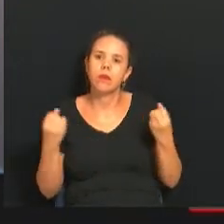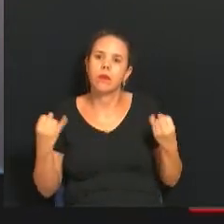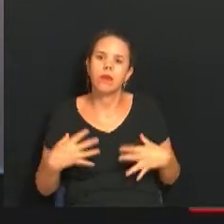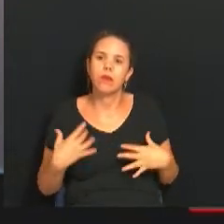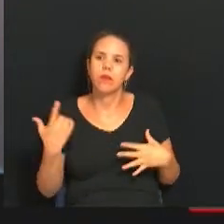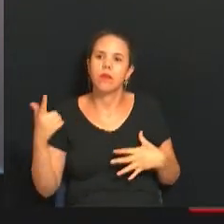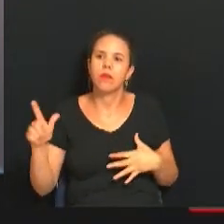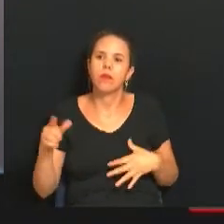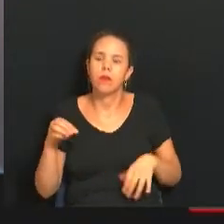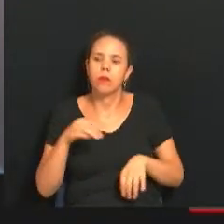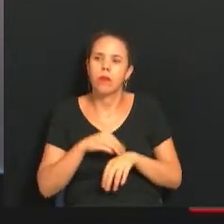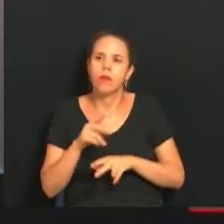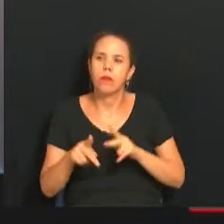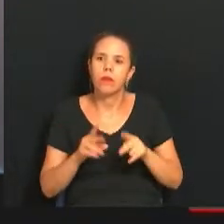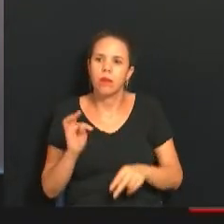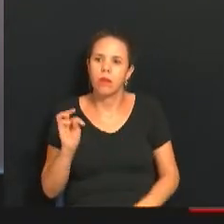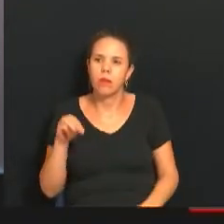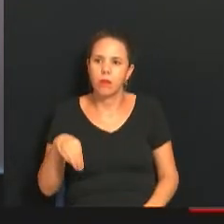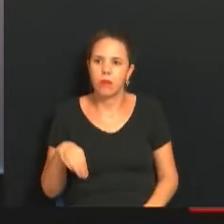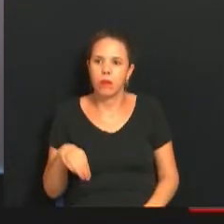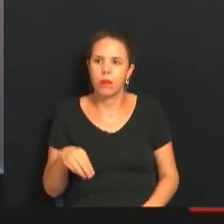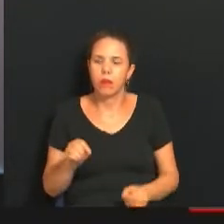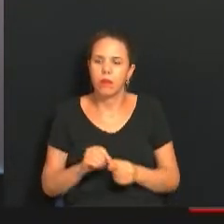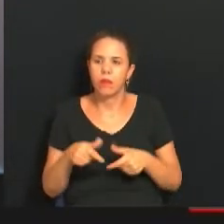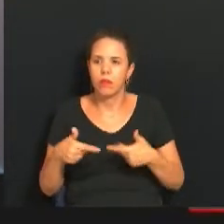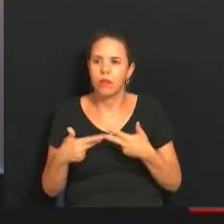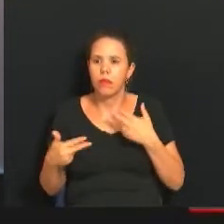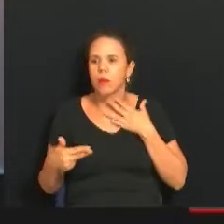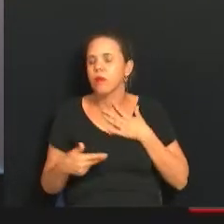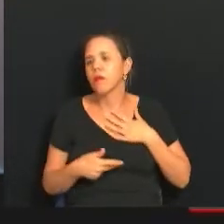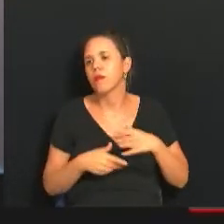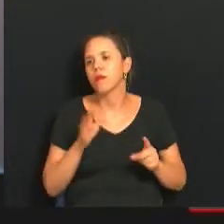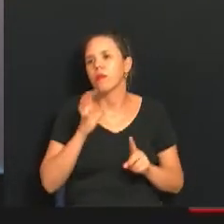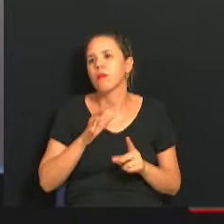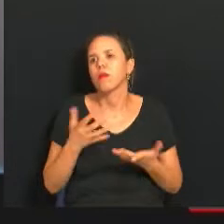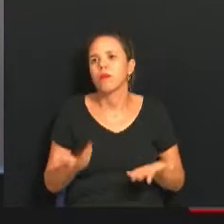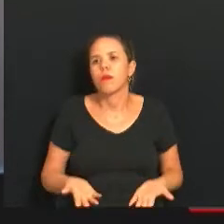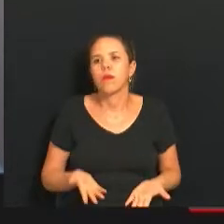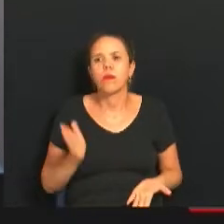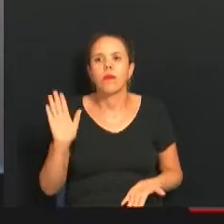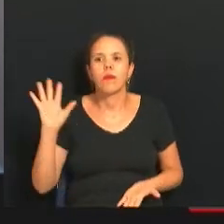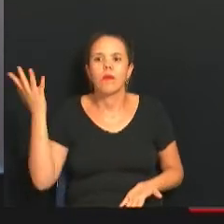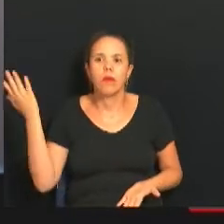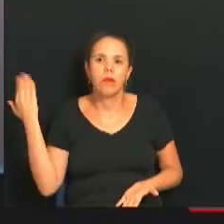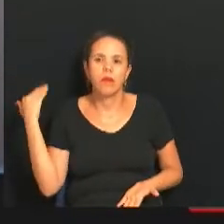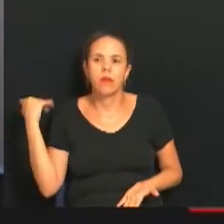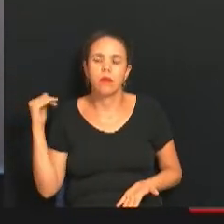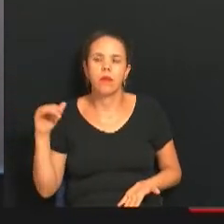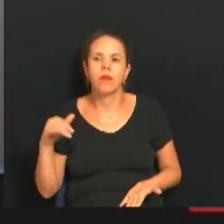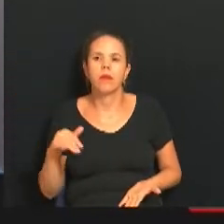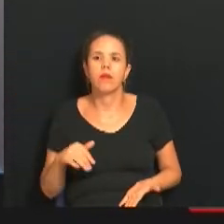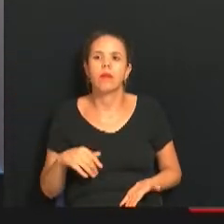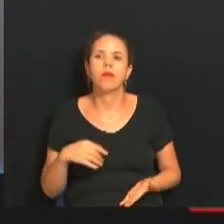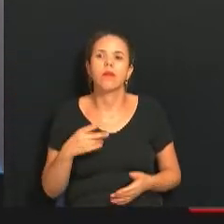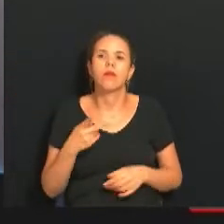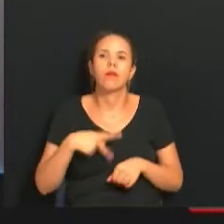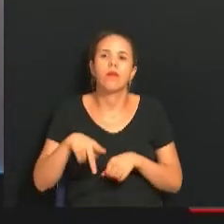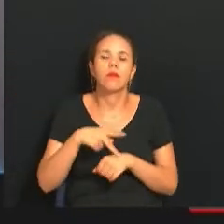outros membros da OTAN façam algumas ações em retaliação, né? Isso já acontece na fronteira da Rússia